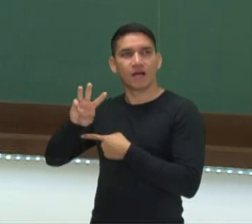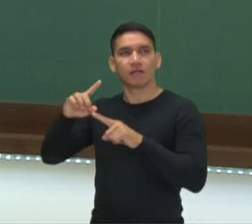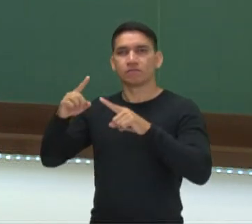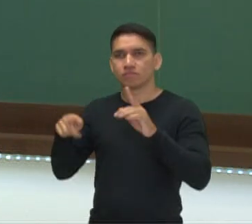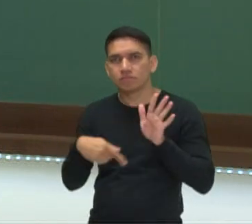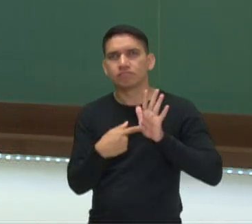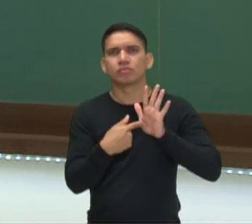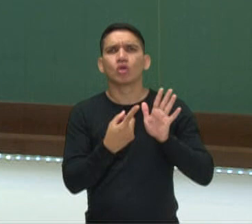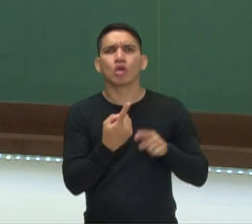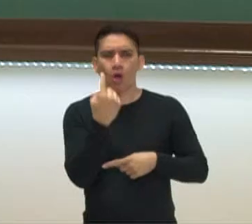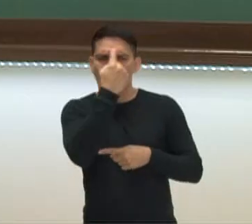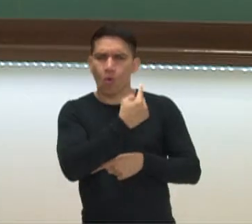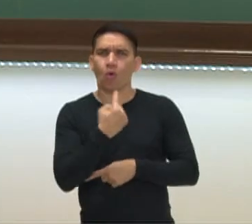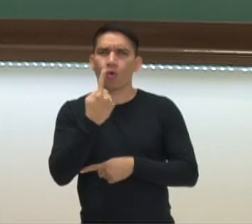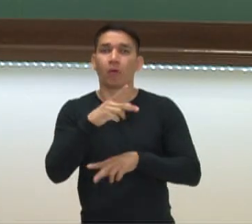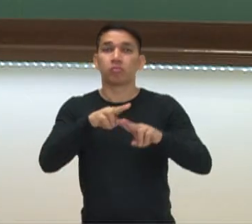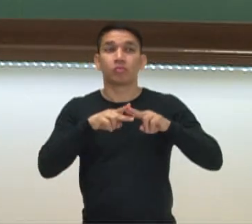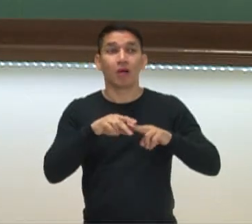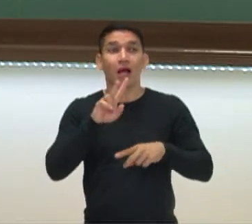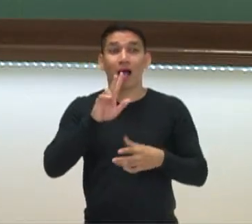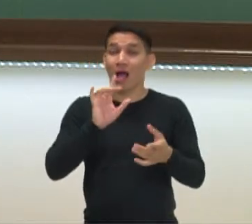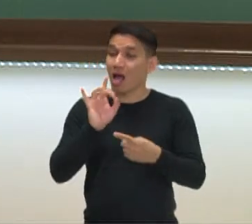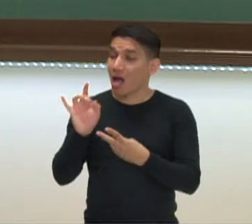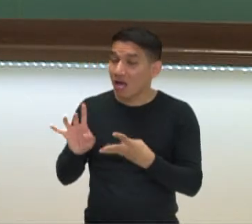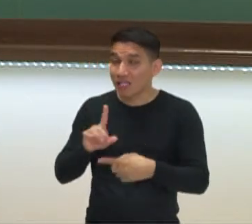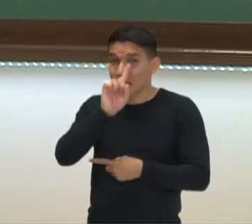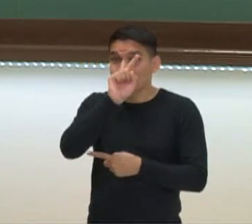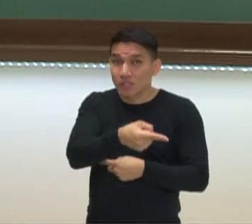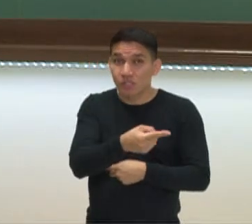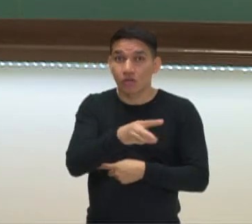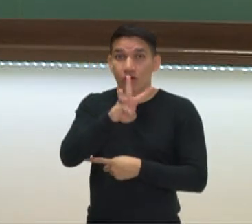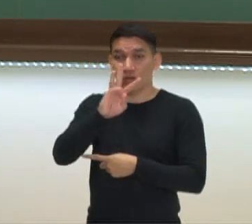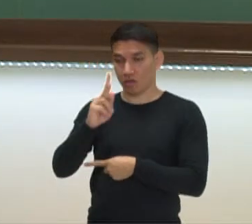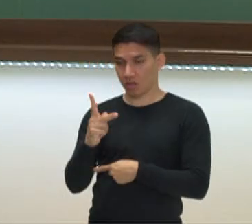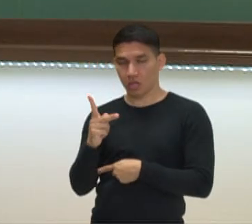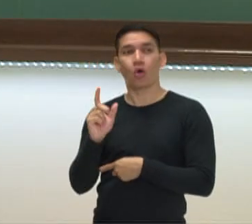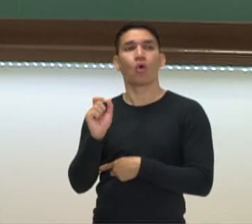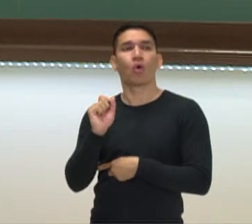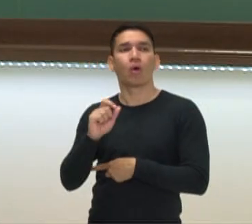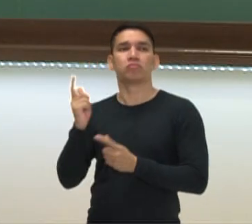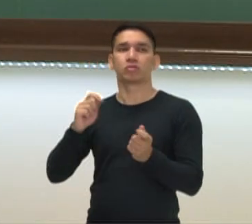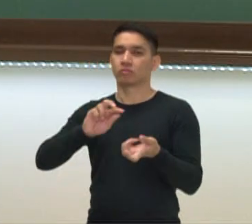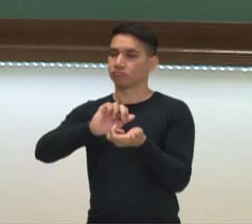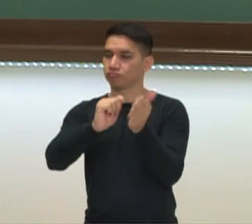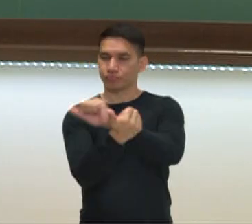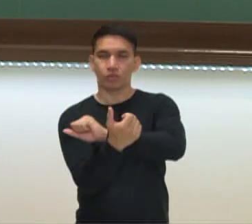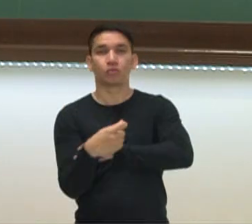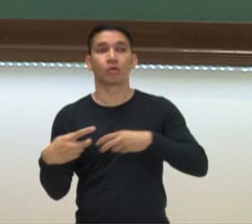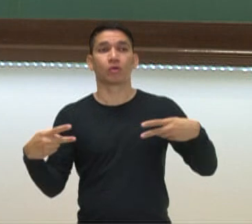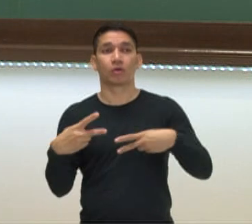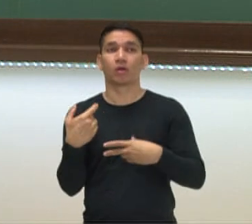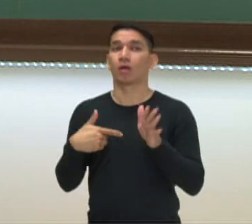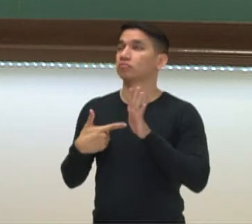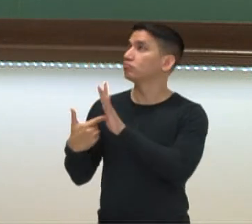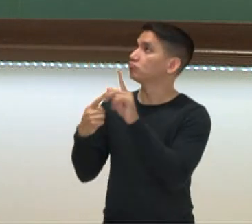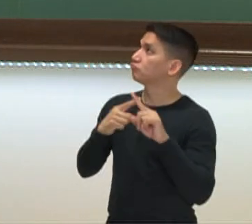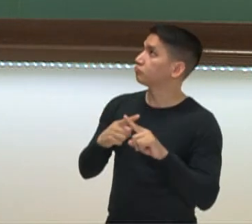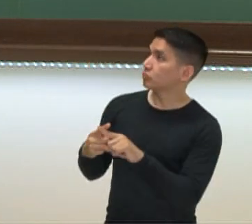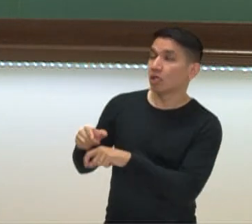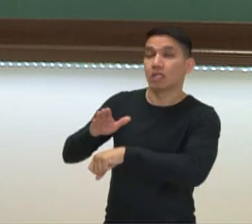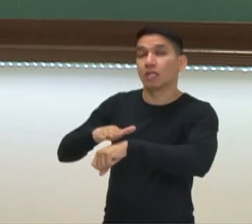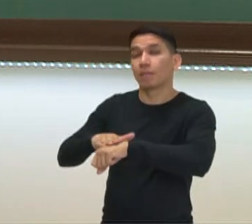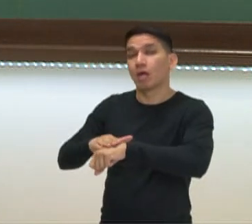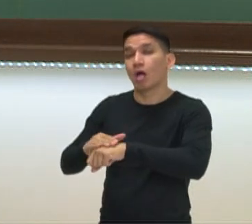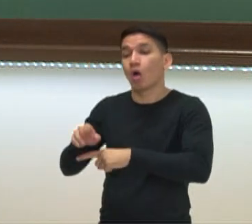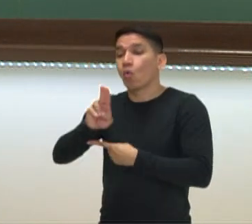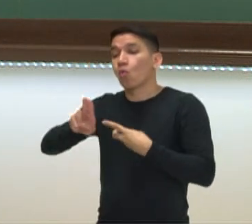hora, você pode estabelecer 1 kWh. Então, quer dizer que você pode pegar a potência de chuveiro, multiplicar pelo tempo de uso mensal e transformar